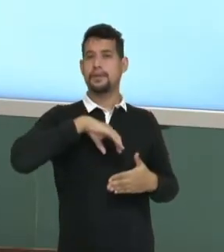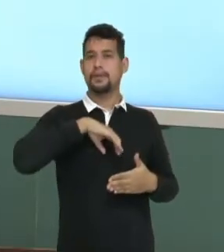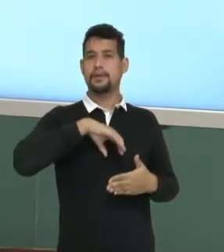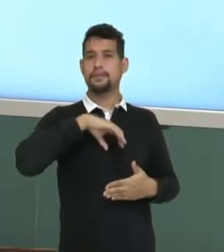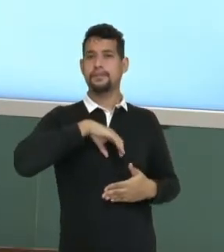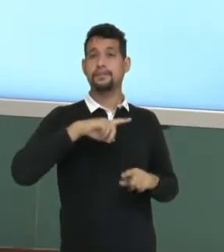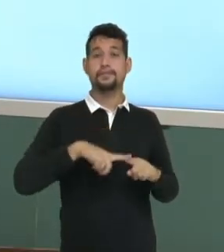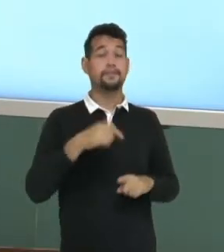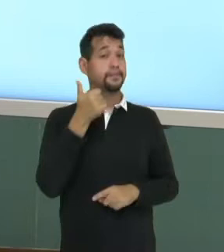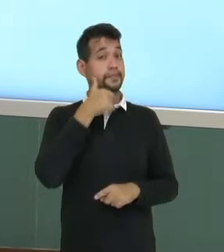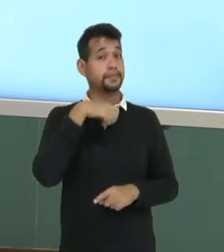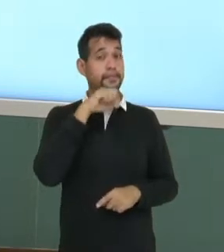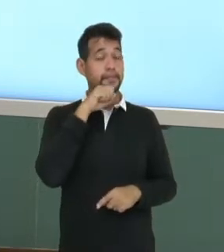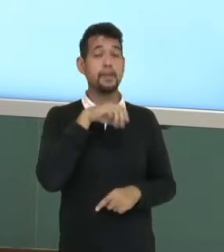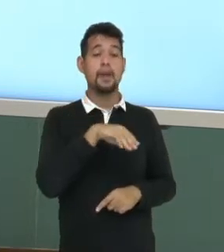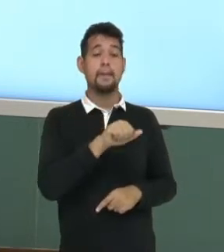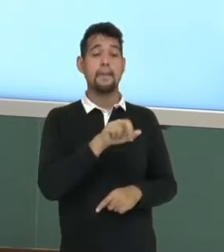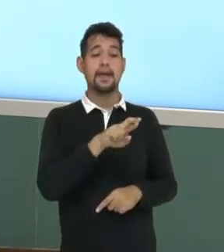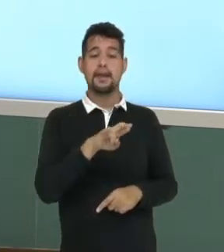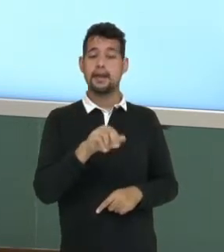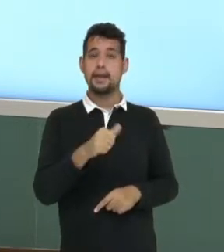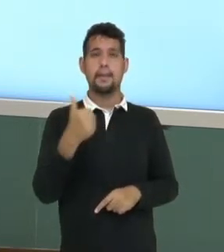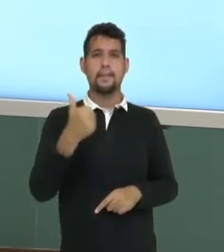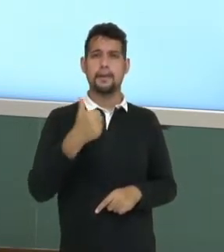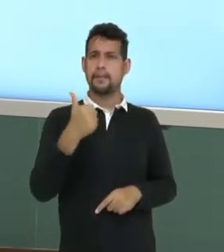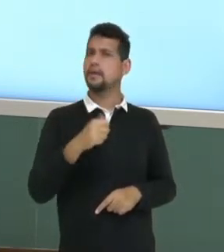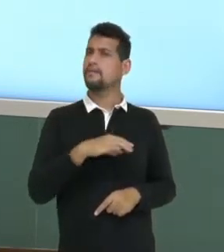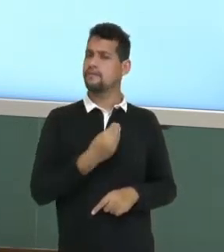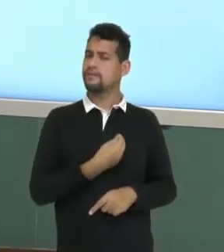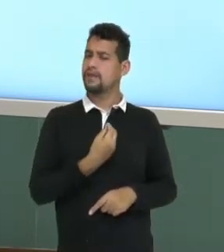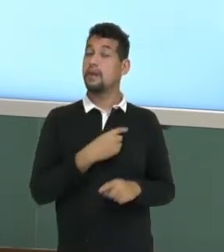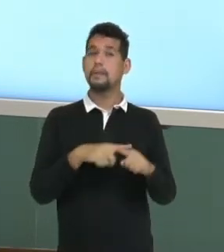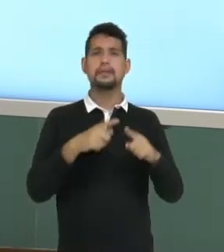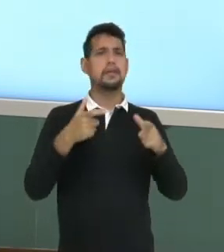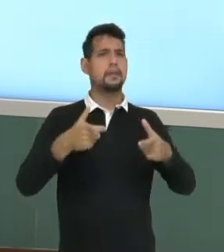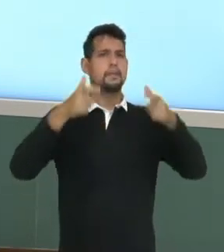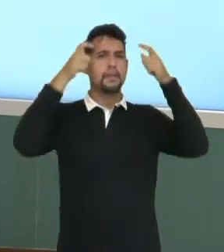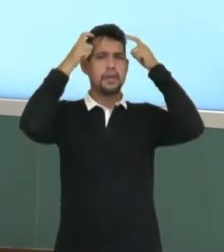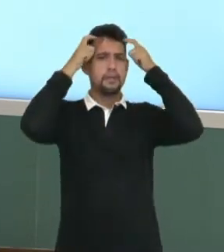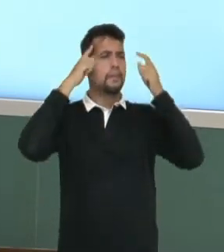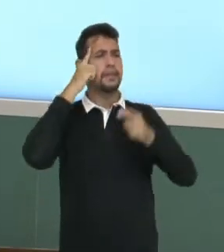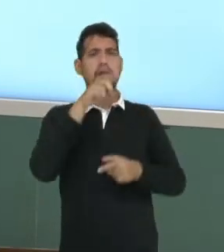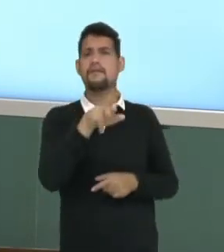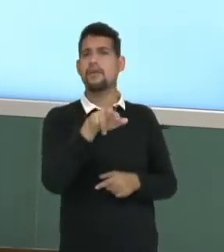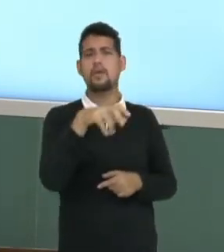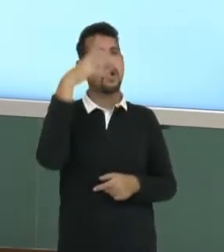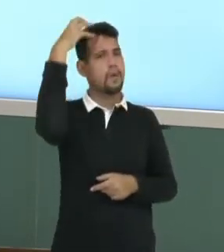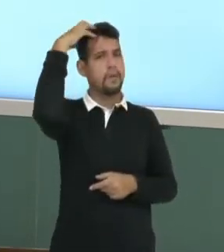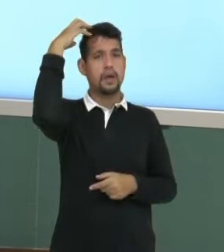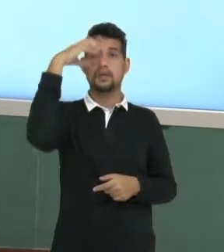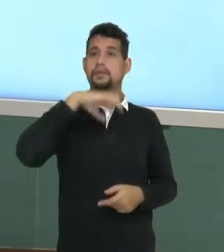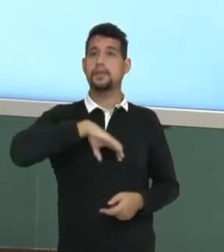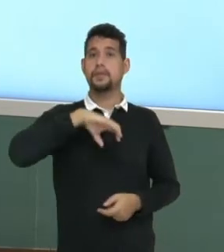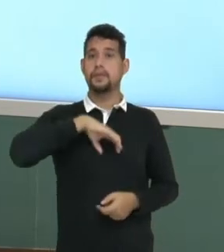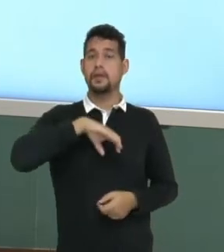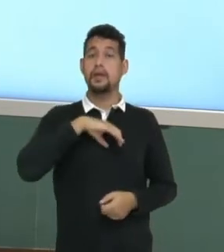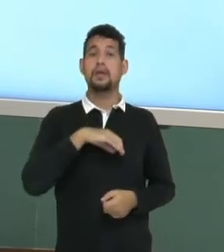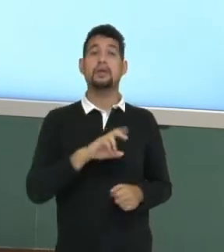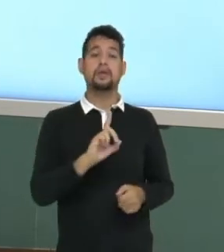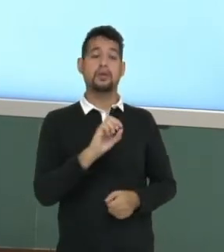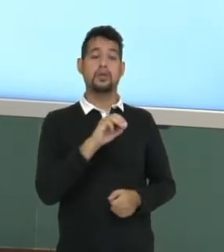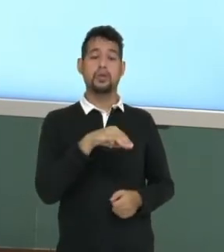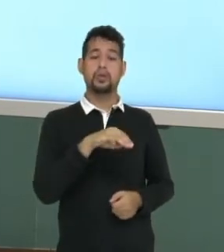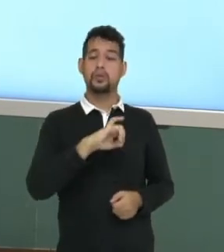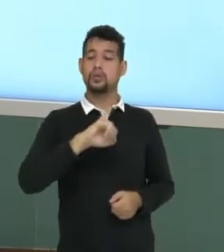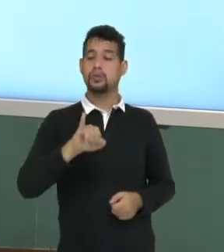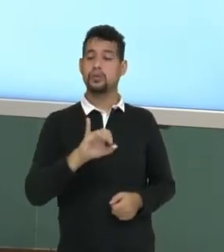Dona Maria I, né, estivesse viva, mas ele era o príncipe regente tido como rei de Portugal. É Dom João VI que